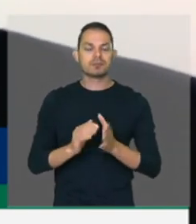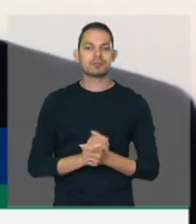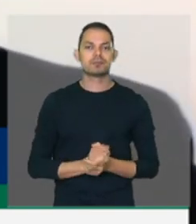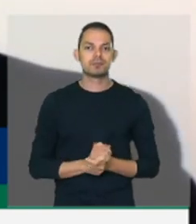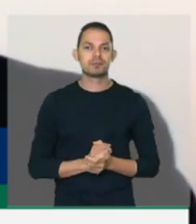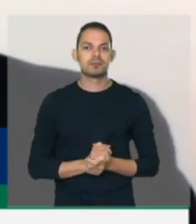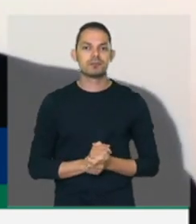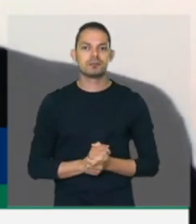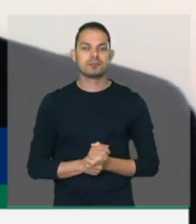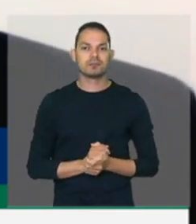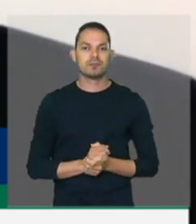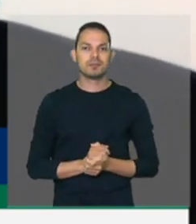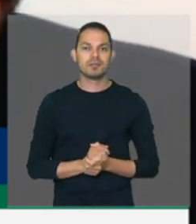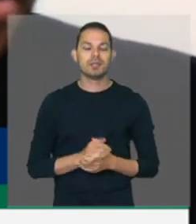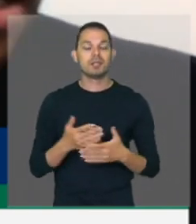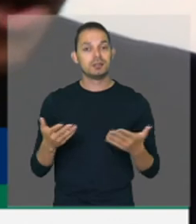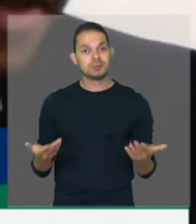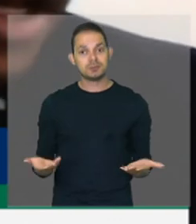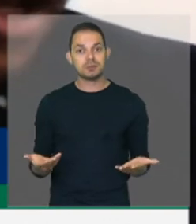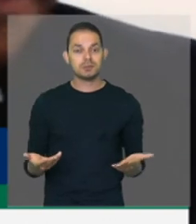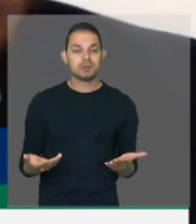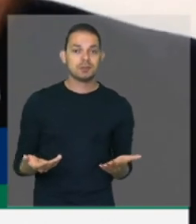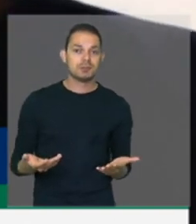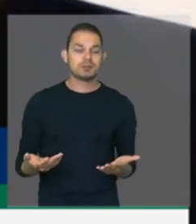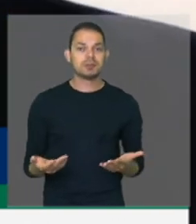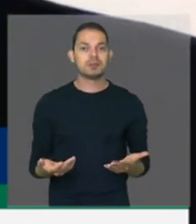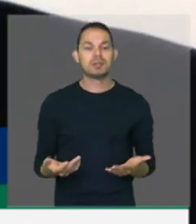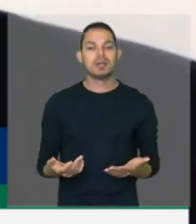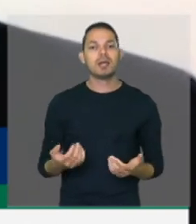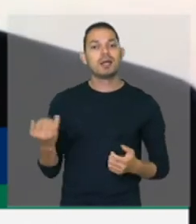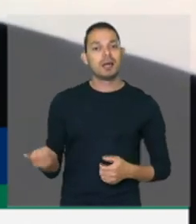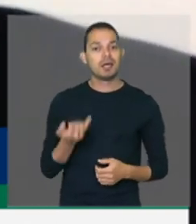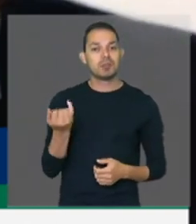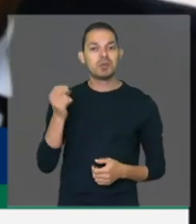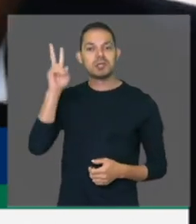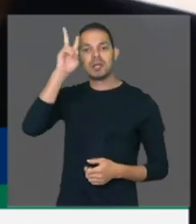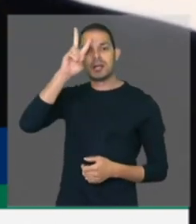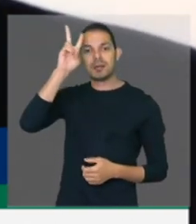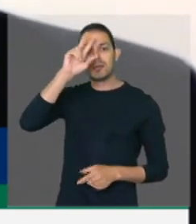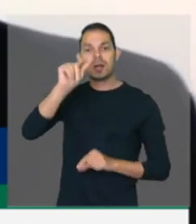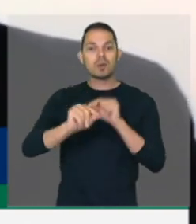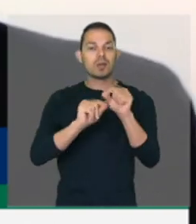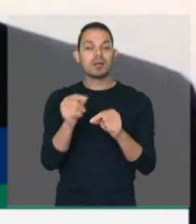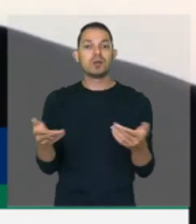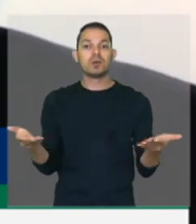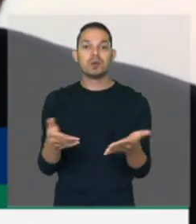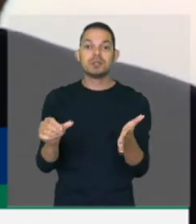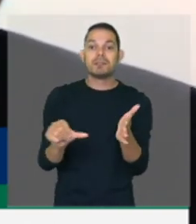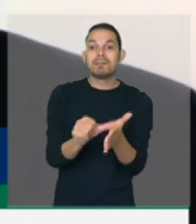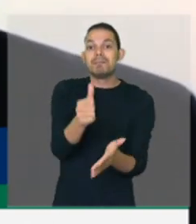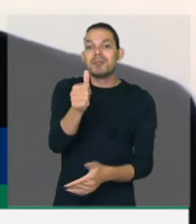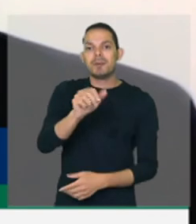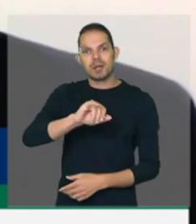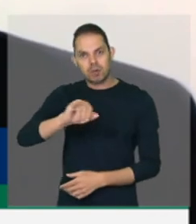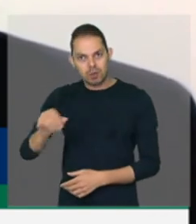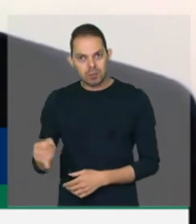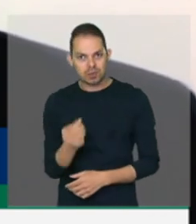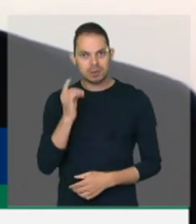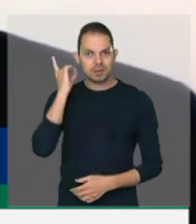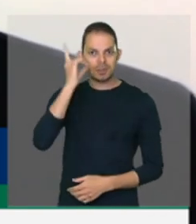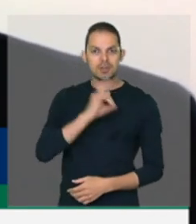Deputados. Com isso, senhor presidente, vale lembrar que hoje é a primeira oportunidade que o